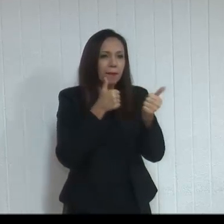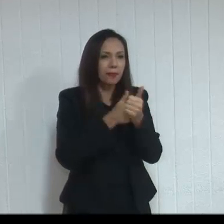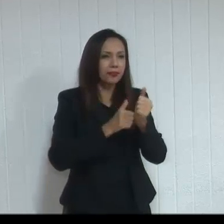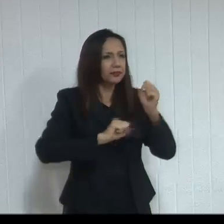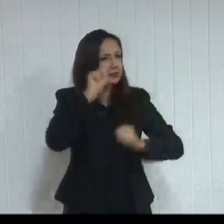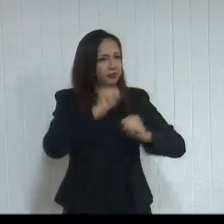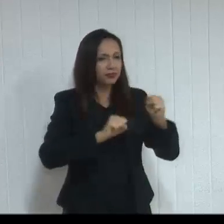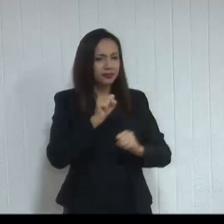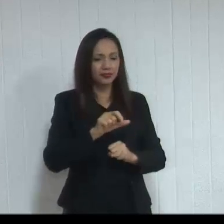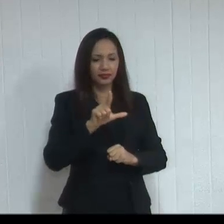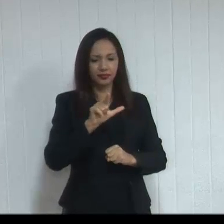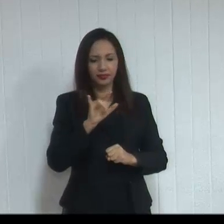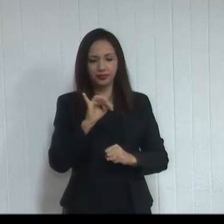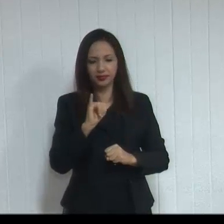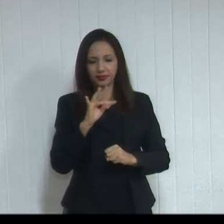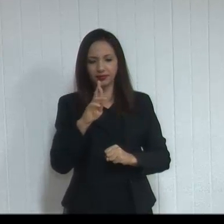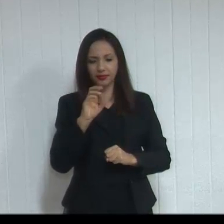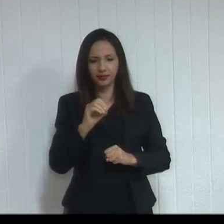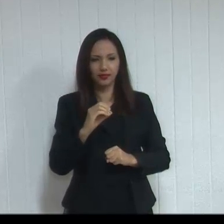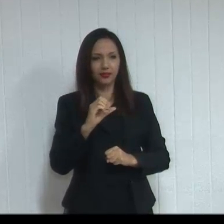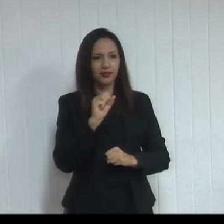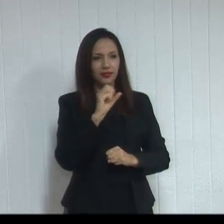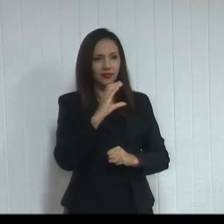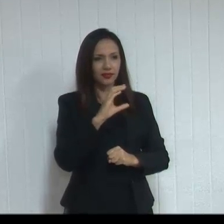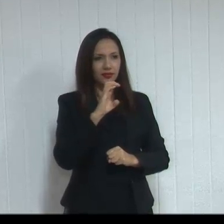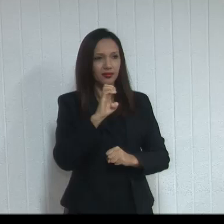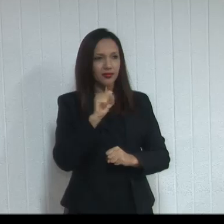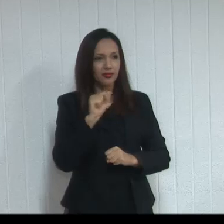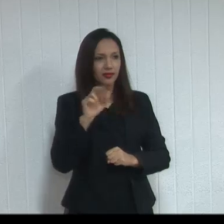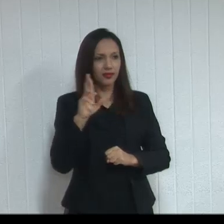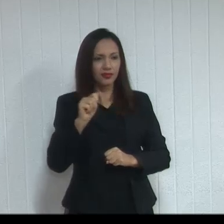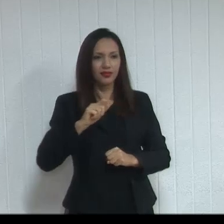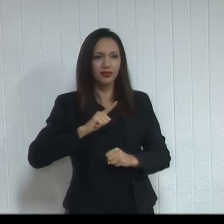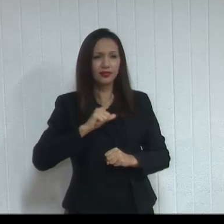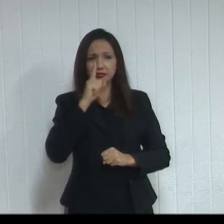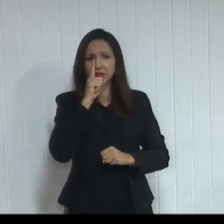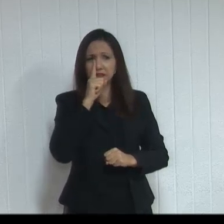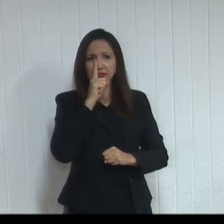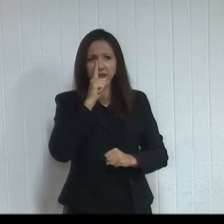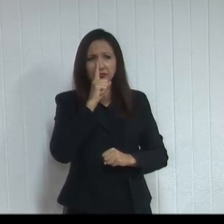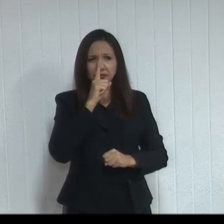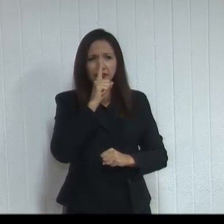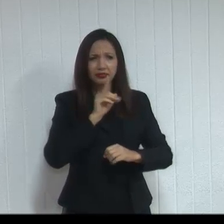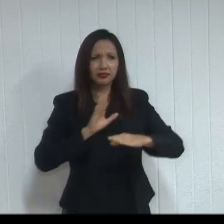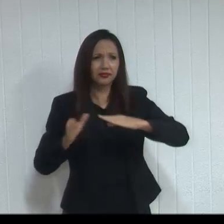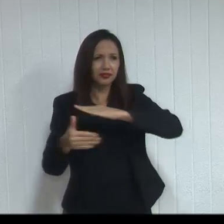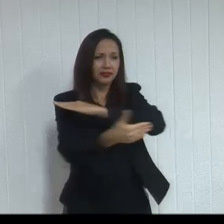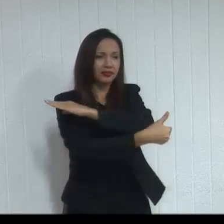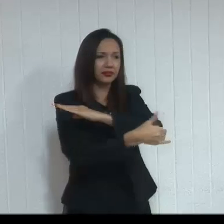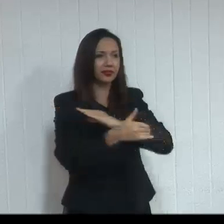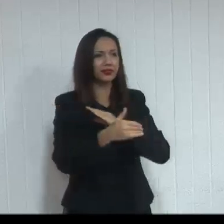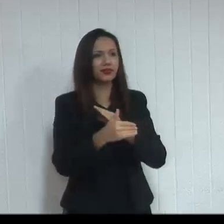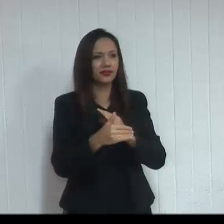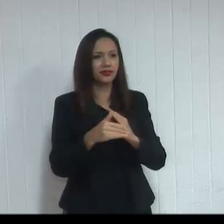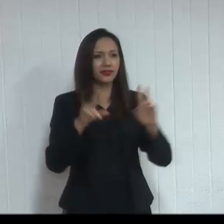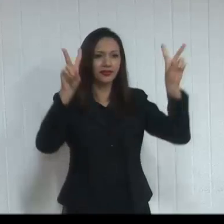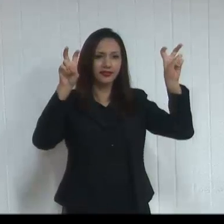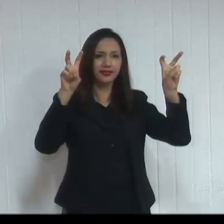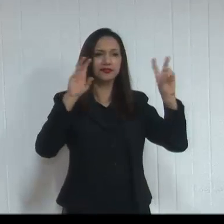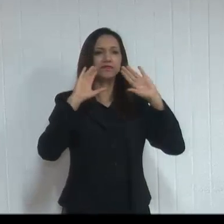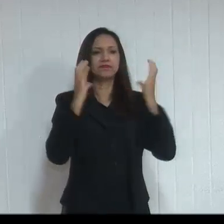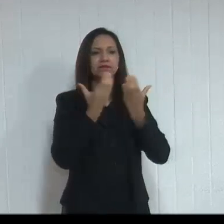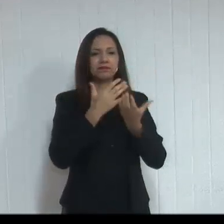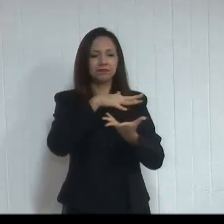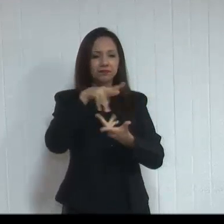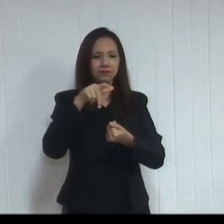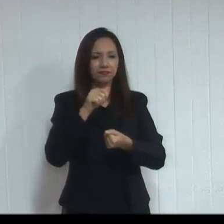o contorno, na minha opinião, e na opinião dos moradores que me procuraram, tão perigoso como ali na Mondo Itália. Então, o que a gente precisa